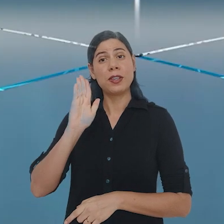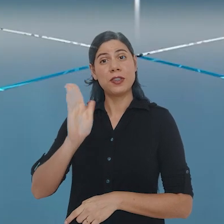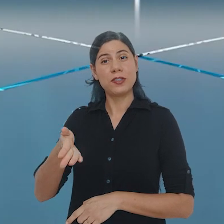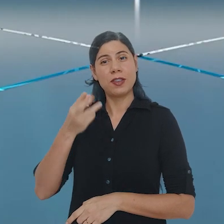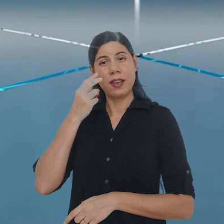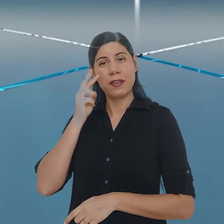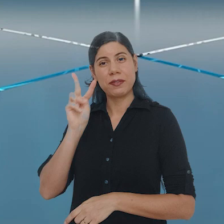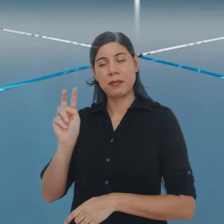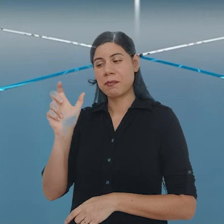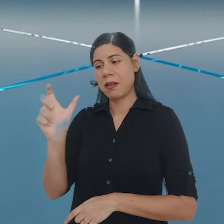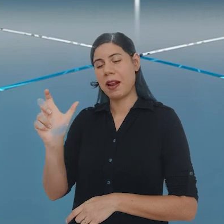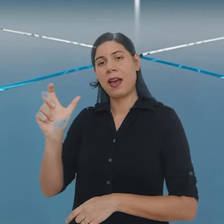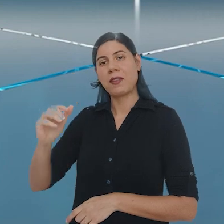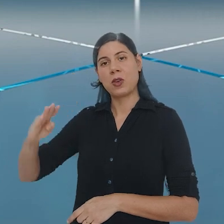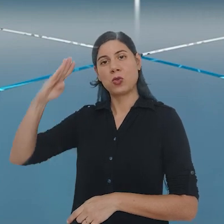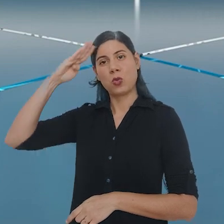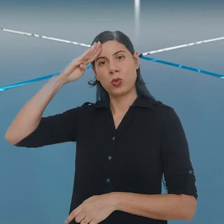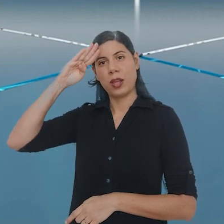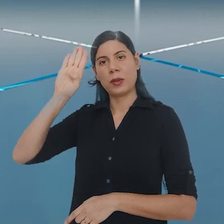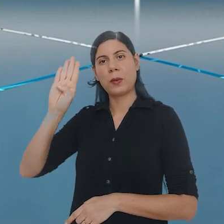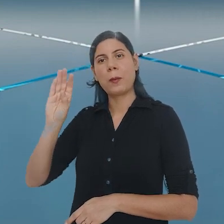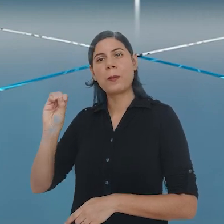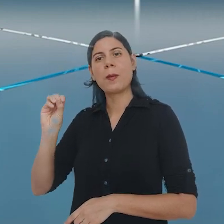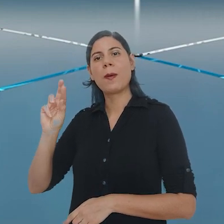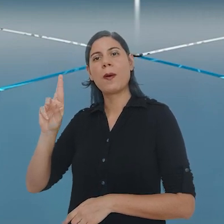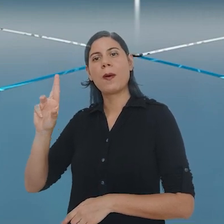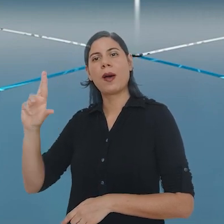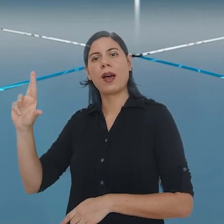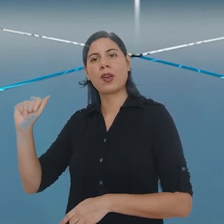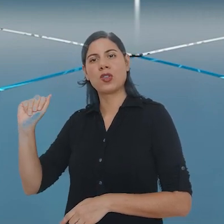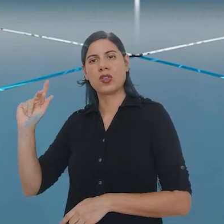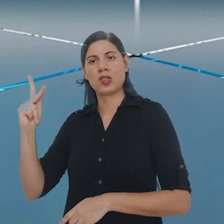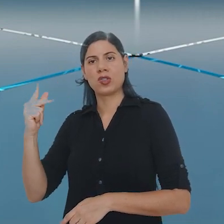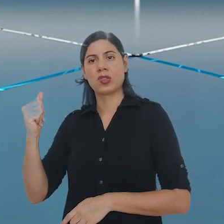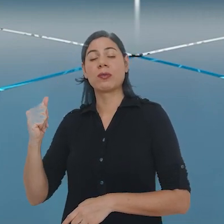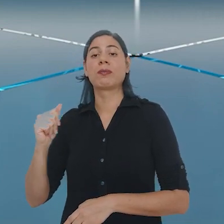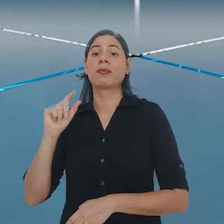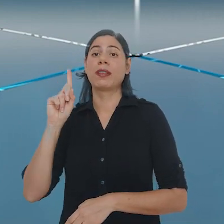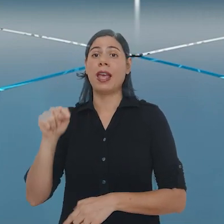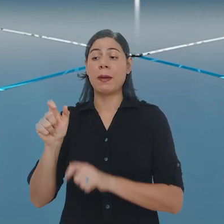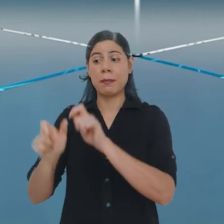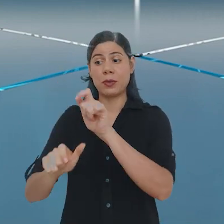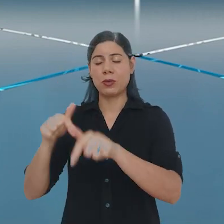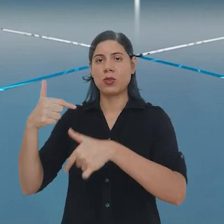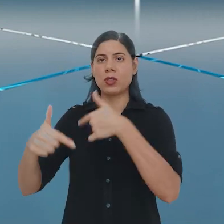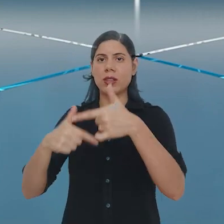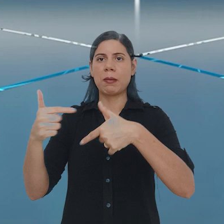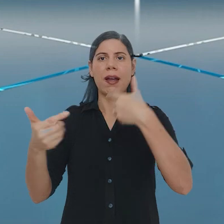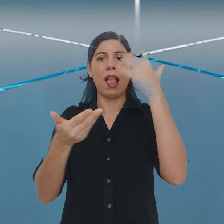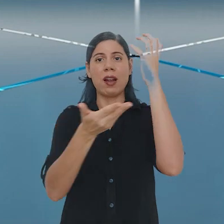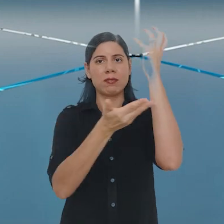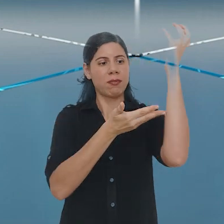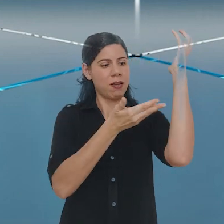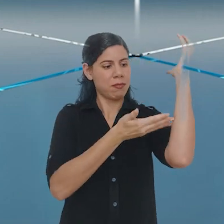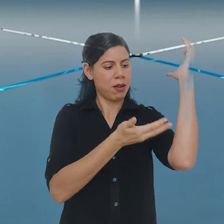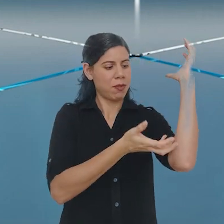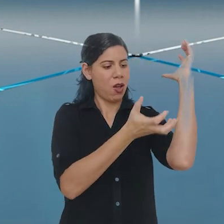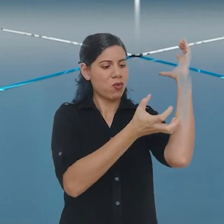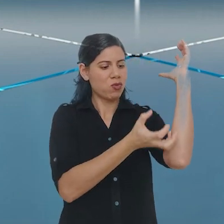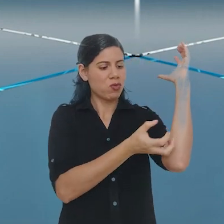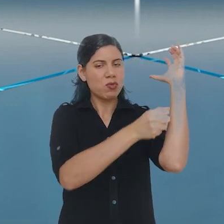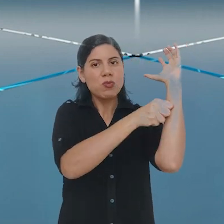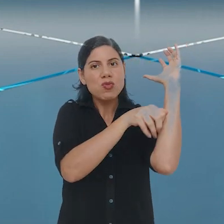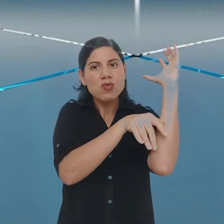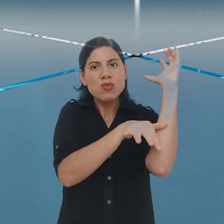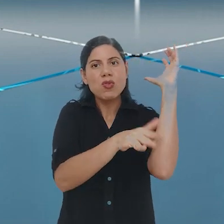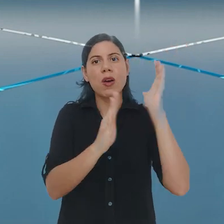Você já ouviu falar em soldados da borracha? São brasileiros que trabalharam como seringueiros entre